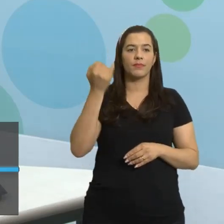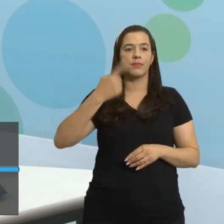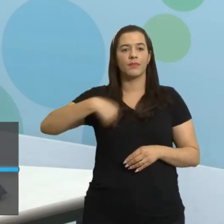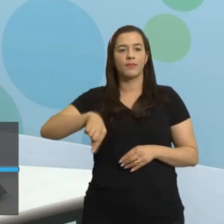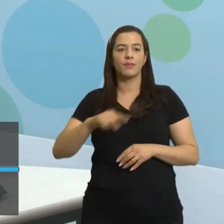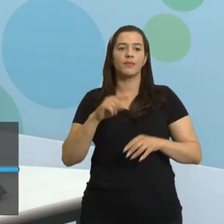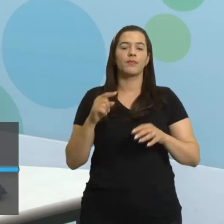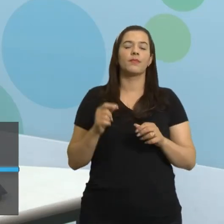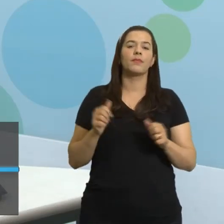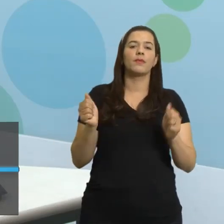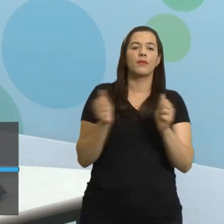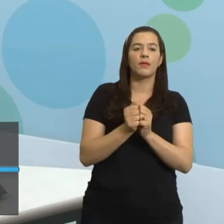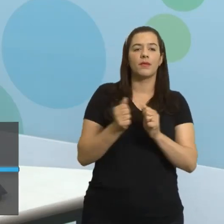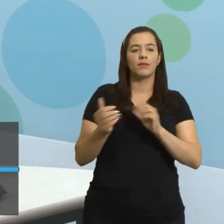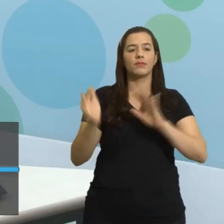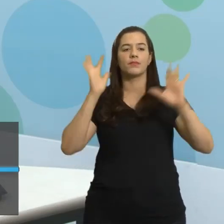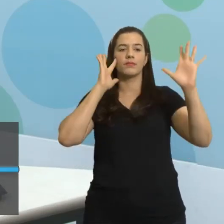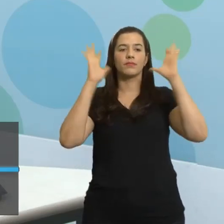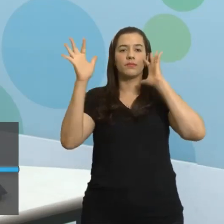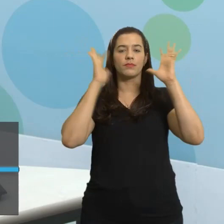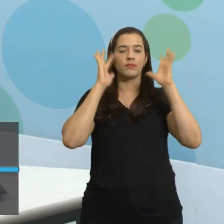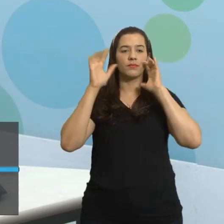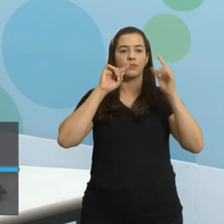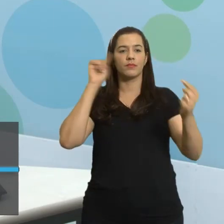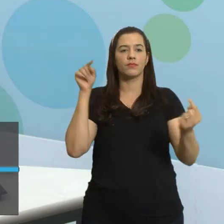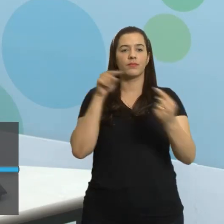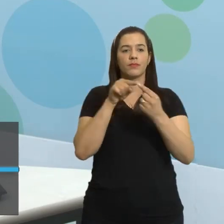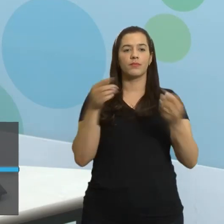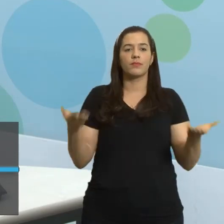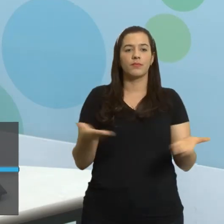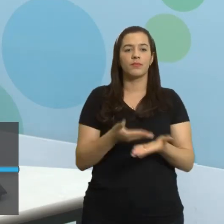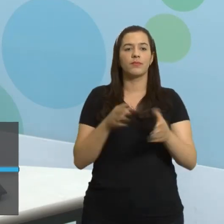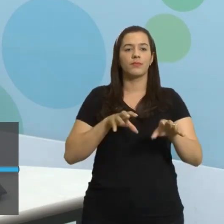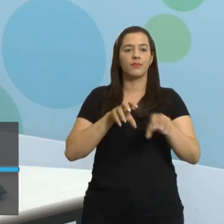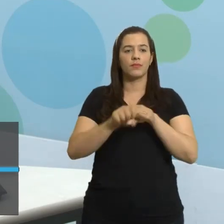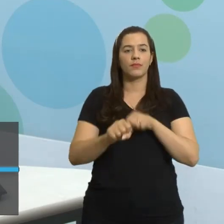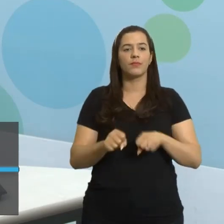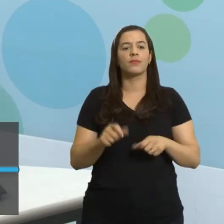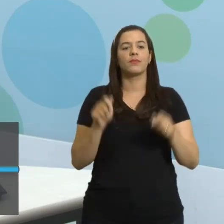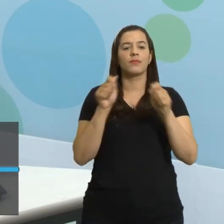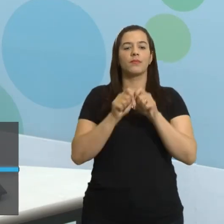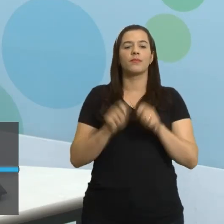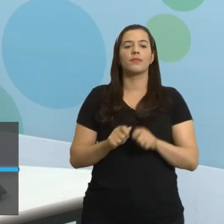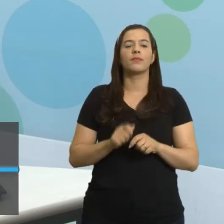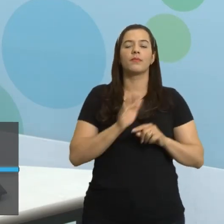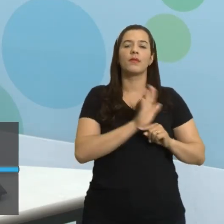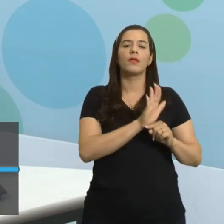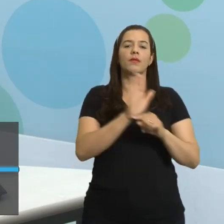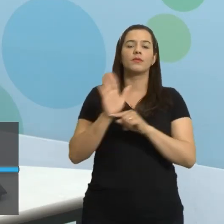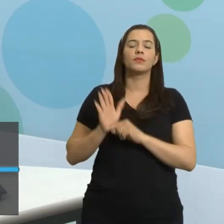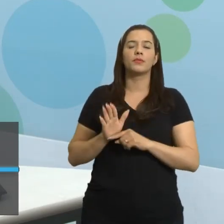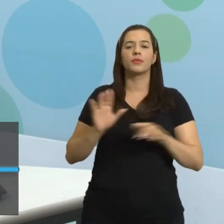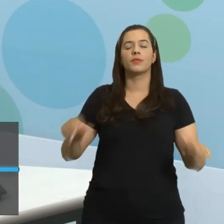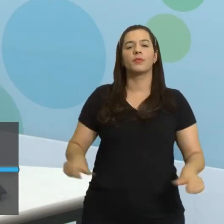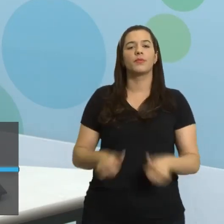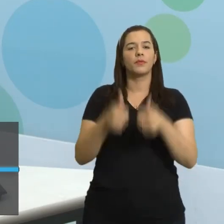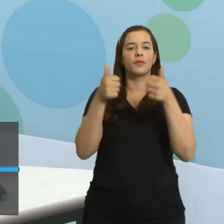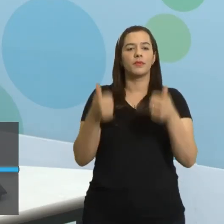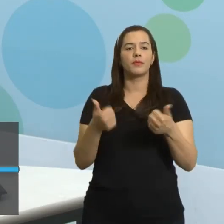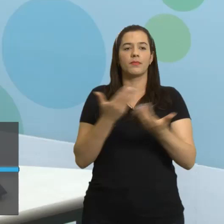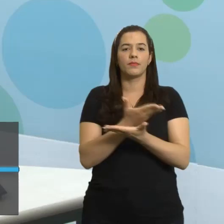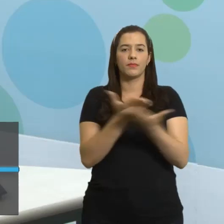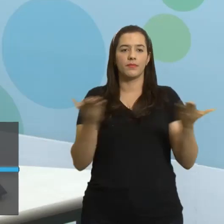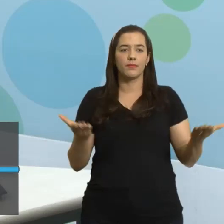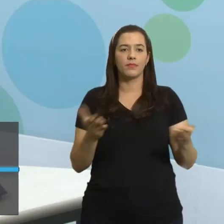possibilita maior reflexão sobre os pontos de atenção da nossa formação, na perspectiva de sempre fazermos o melhor